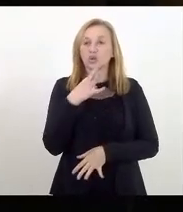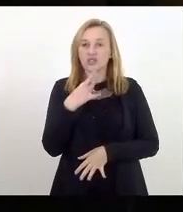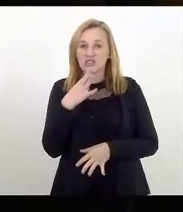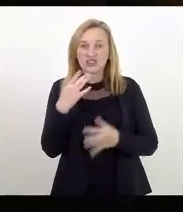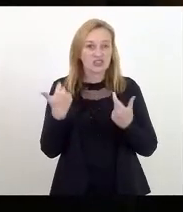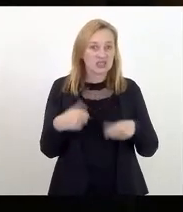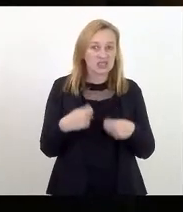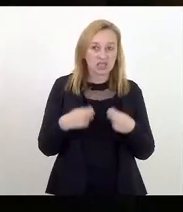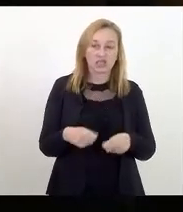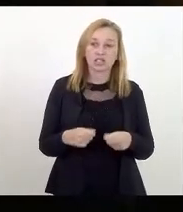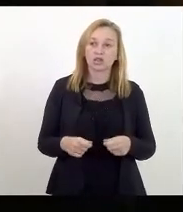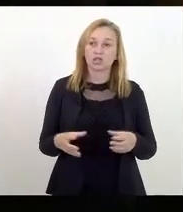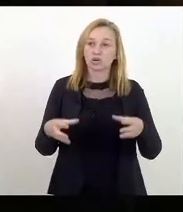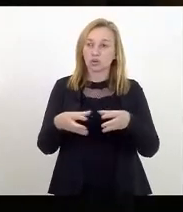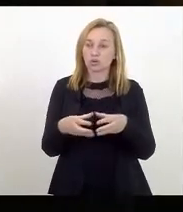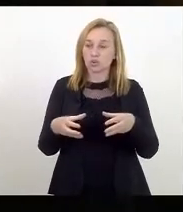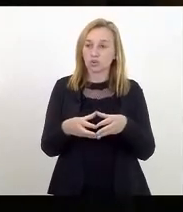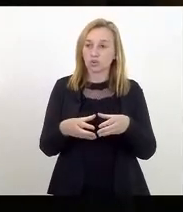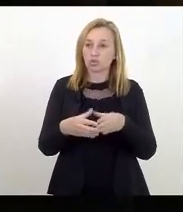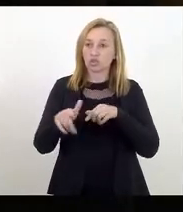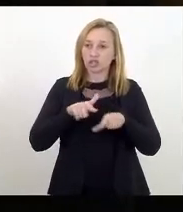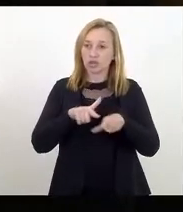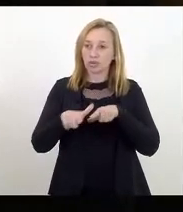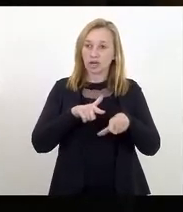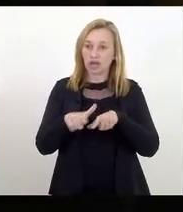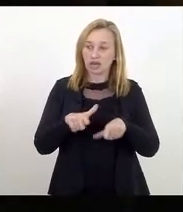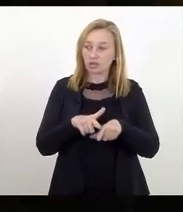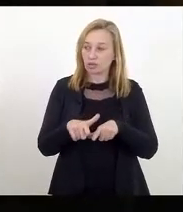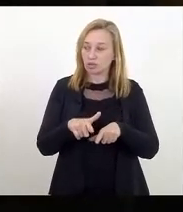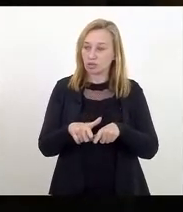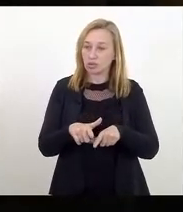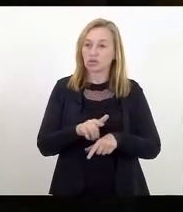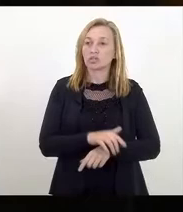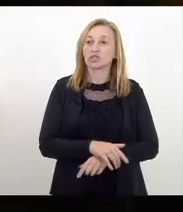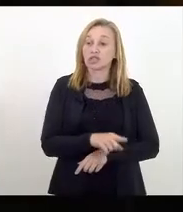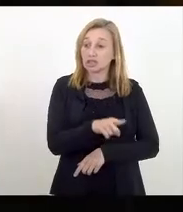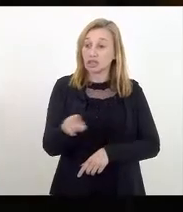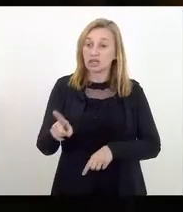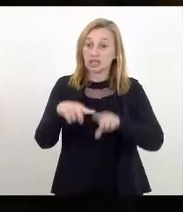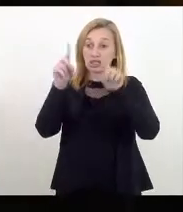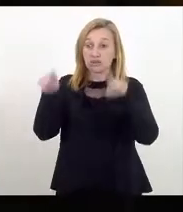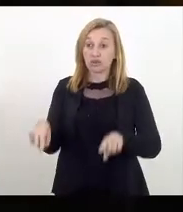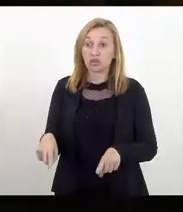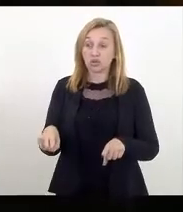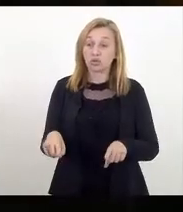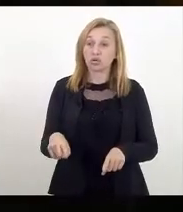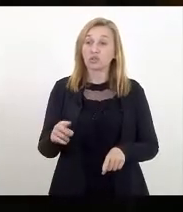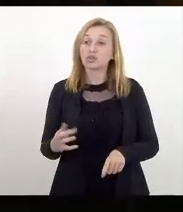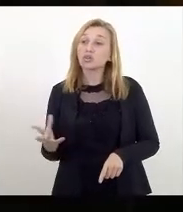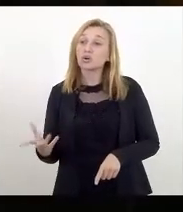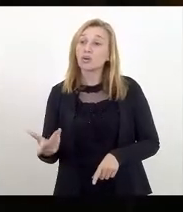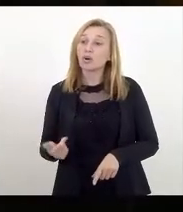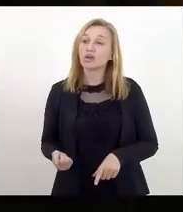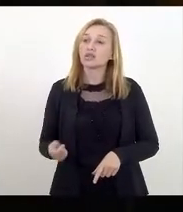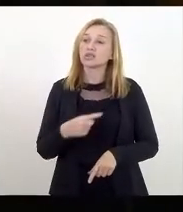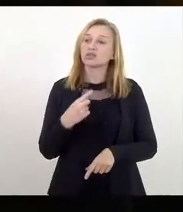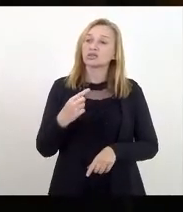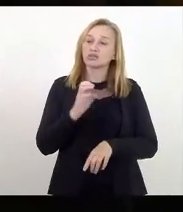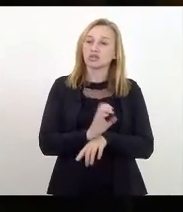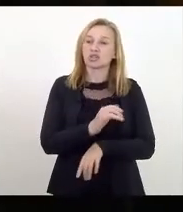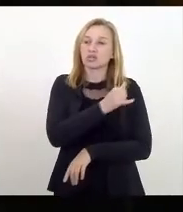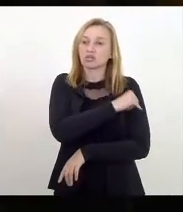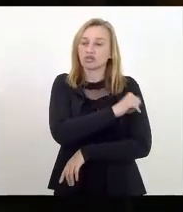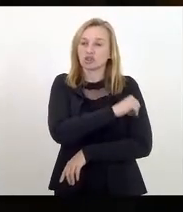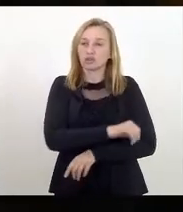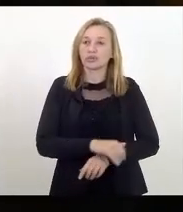a categoria, a carreira e os cargos desses que são servidores essenciais para o Estado do Rio de Janeiro.